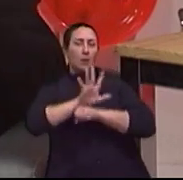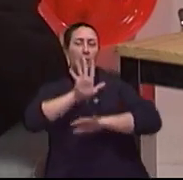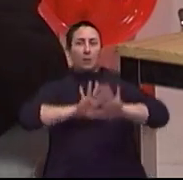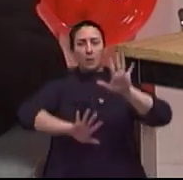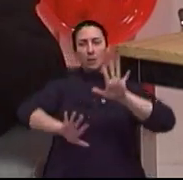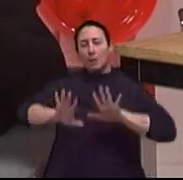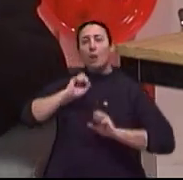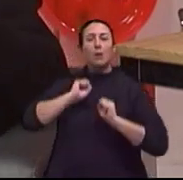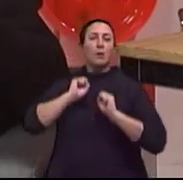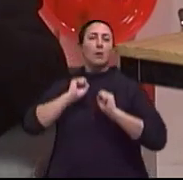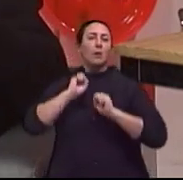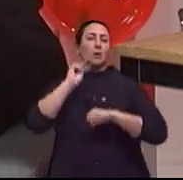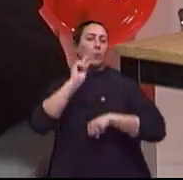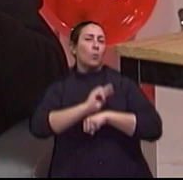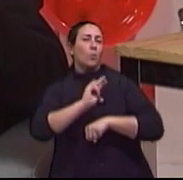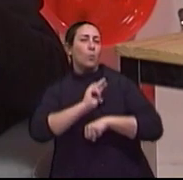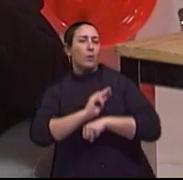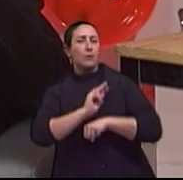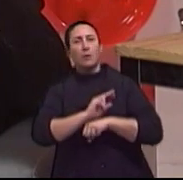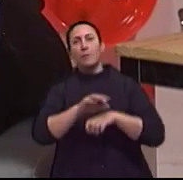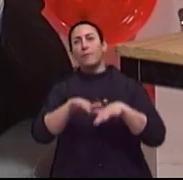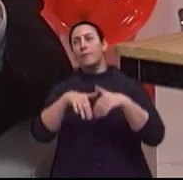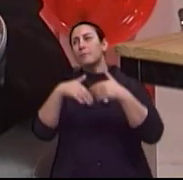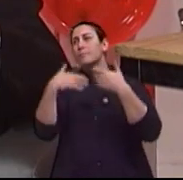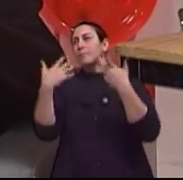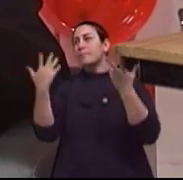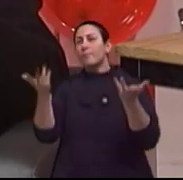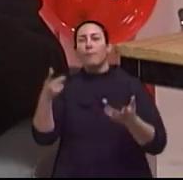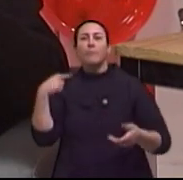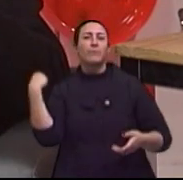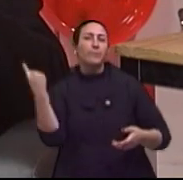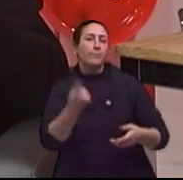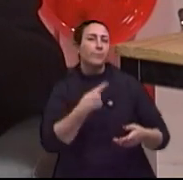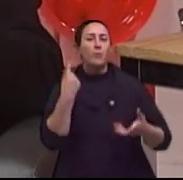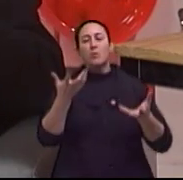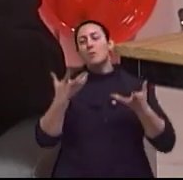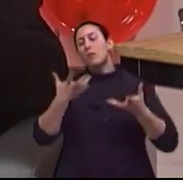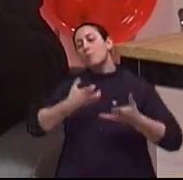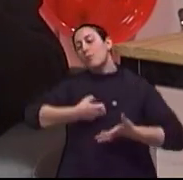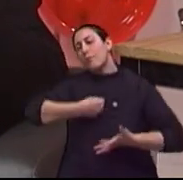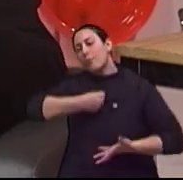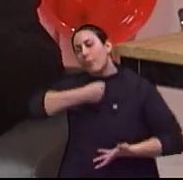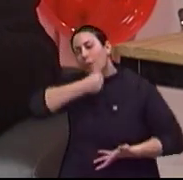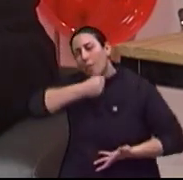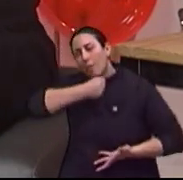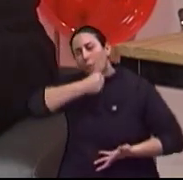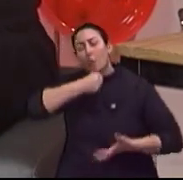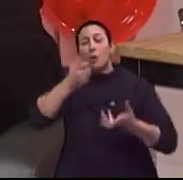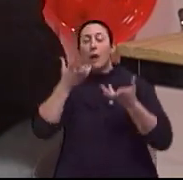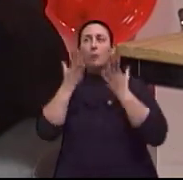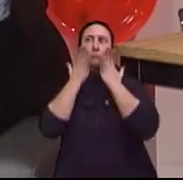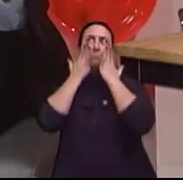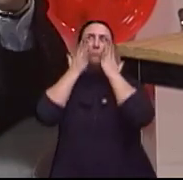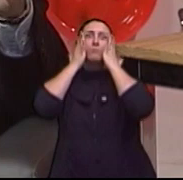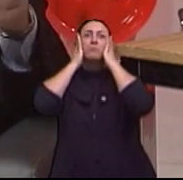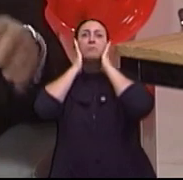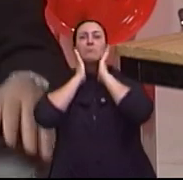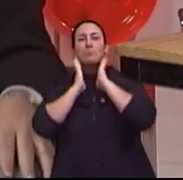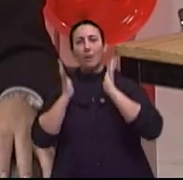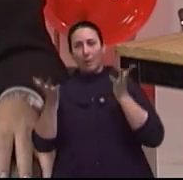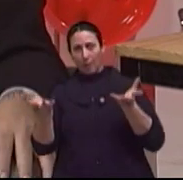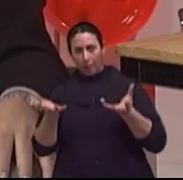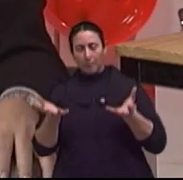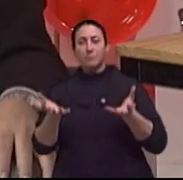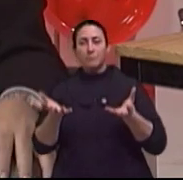tem uma apresentação boa apresentação todos nós queremos envelhecer porém não parecermos velhos e